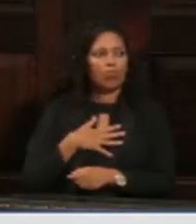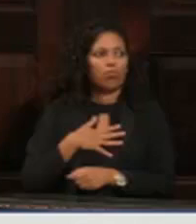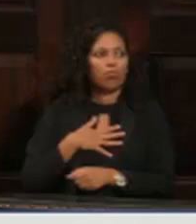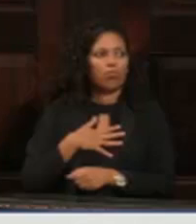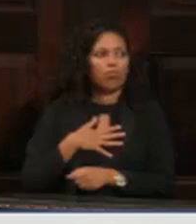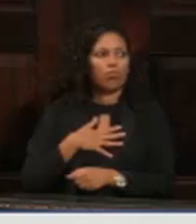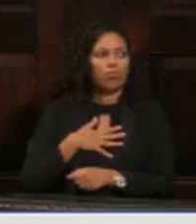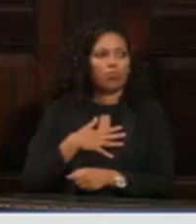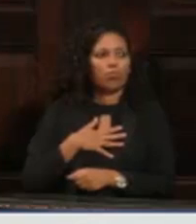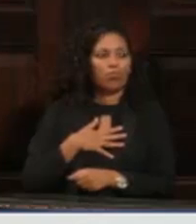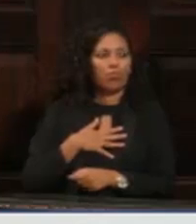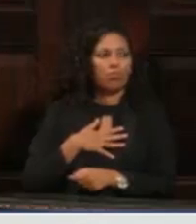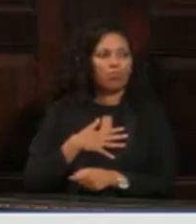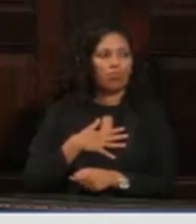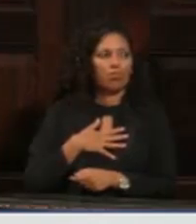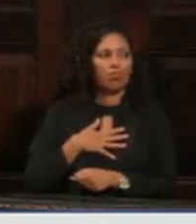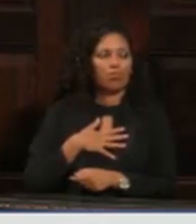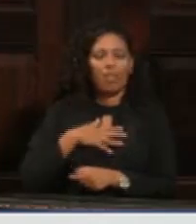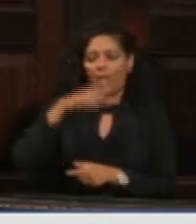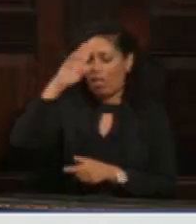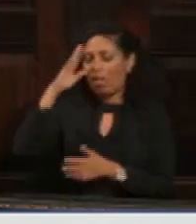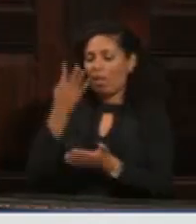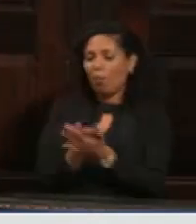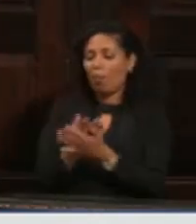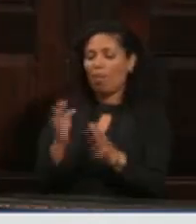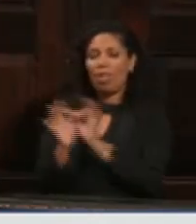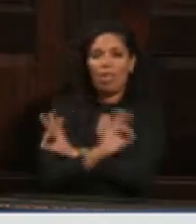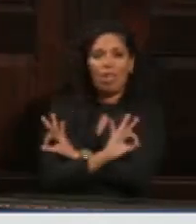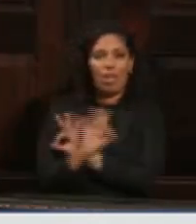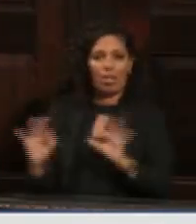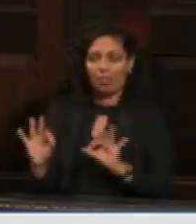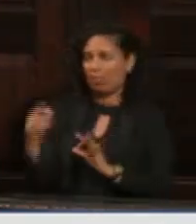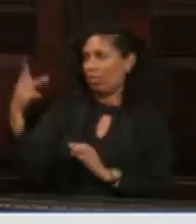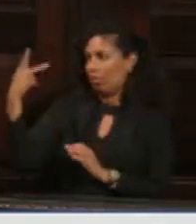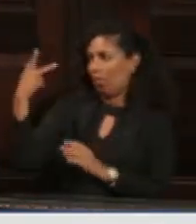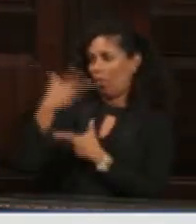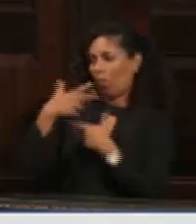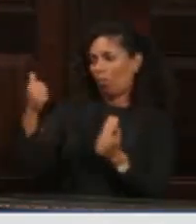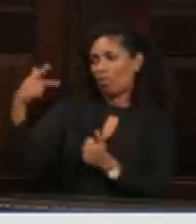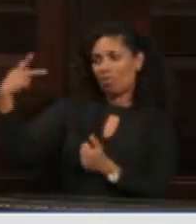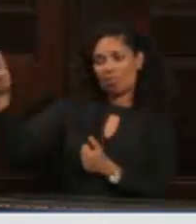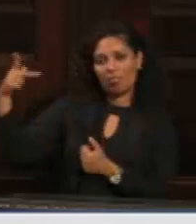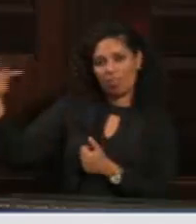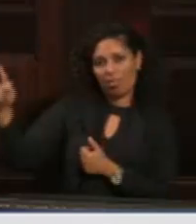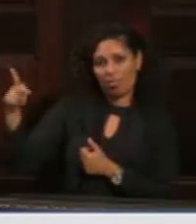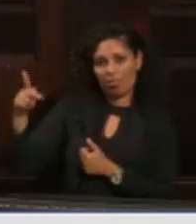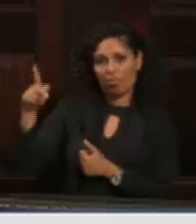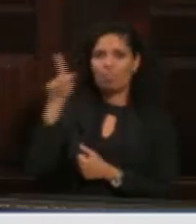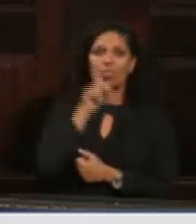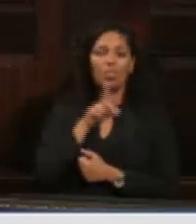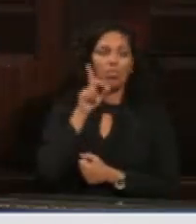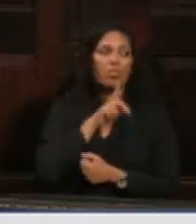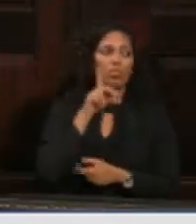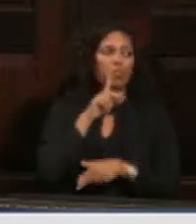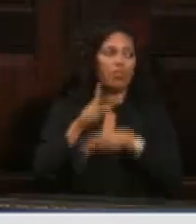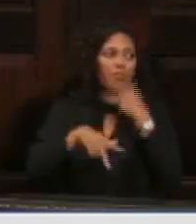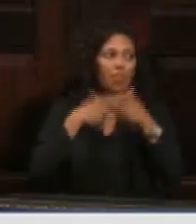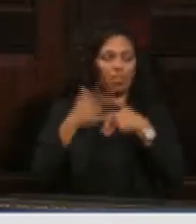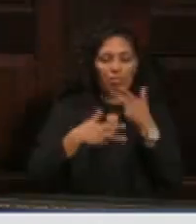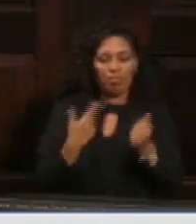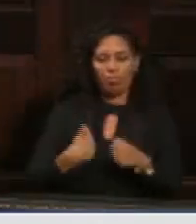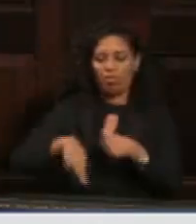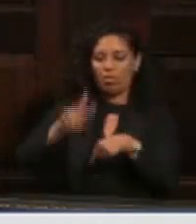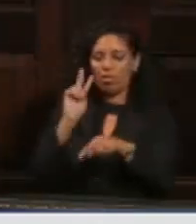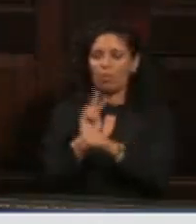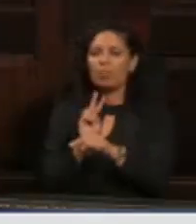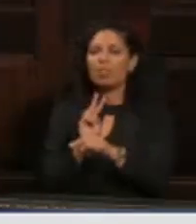aposto uma ficha na versão dos Estados Unidos. Chegou a derrubar na época o representante brasileiro, aliás, ele não era representante brasileiro, era um brasileiro